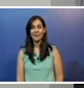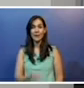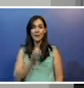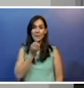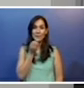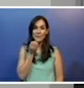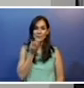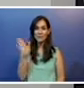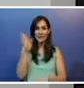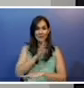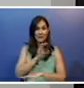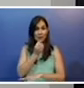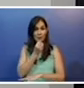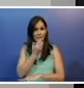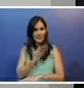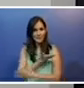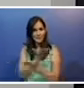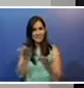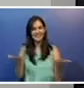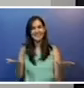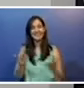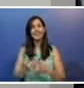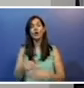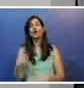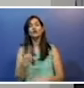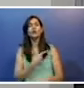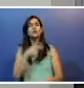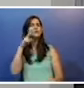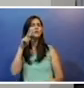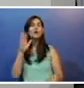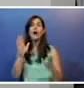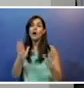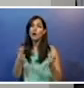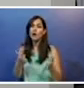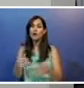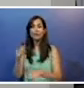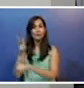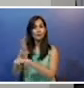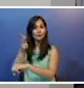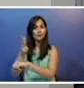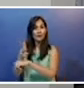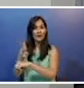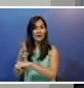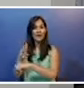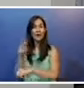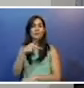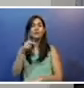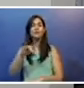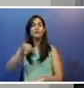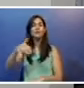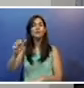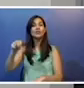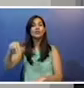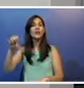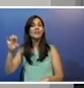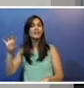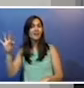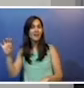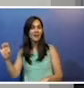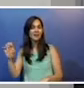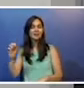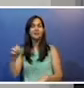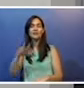Boa tarde, tudo bem com vocês? Vamos assistir a mais uma videoaula? Sou a professora Janete da Educação Municipal